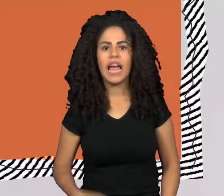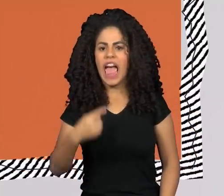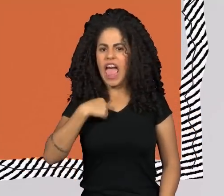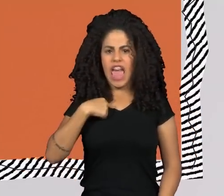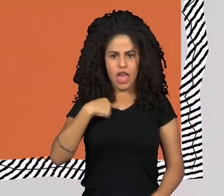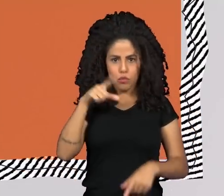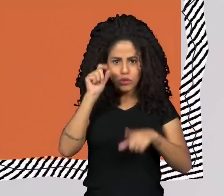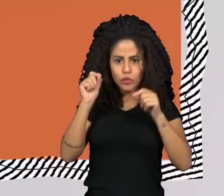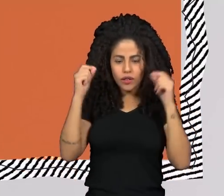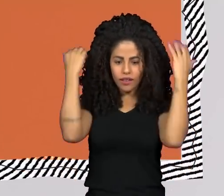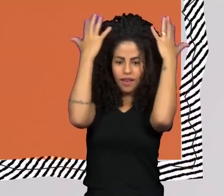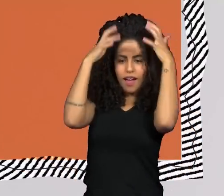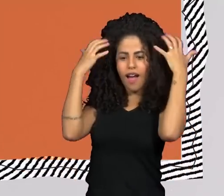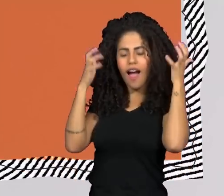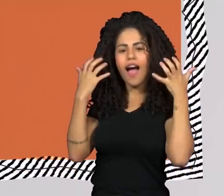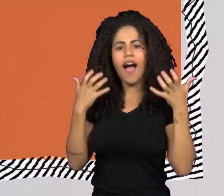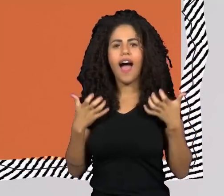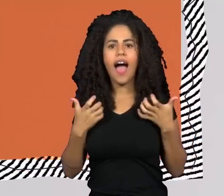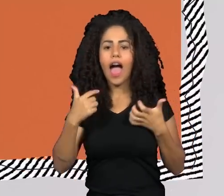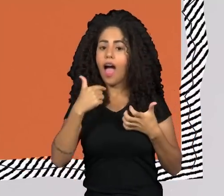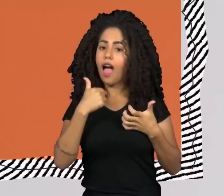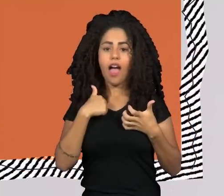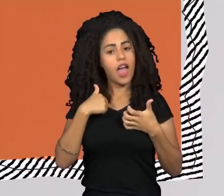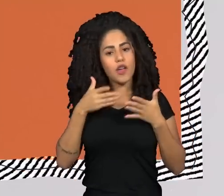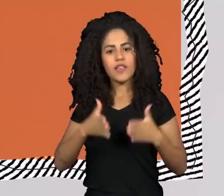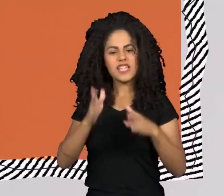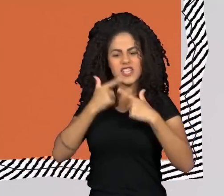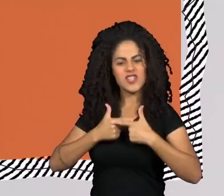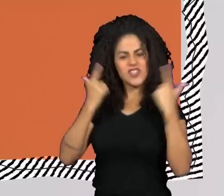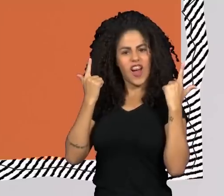ser cacheada. Eu tive sorte.